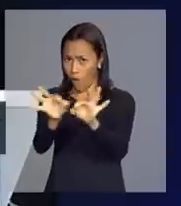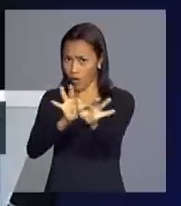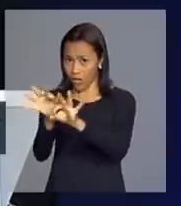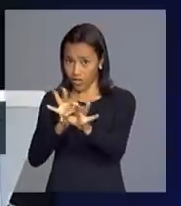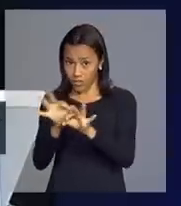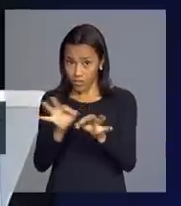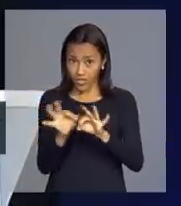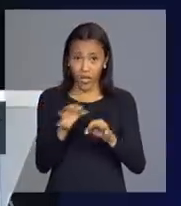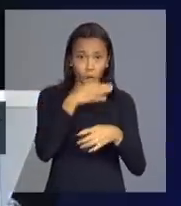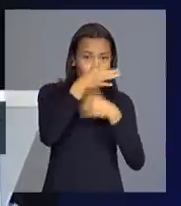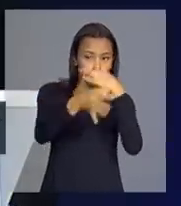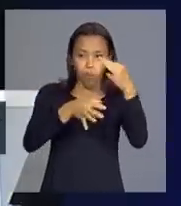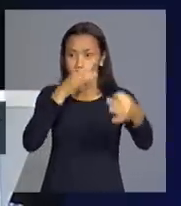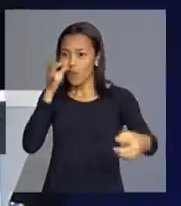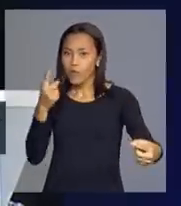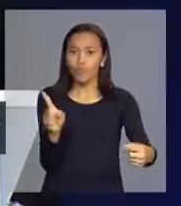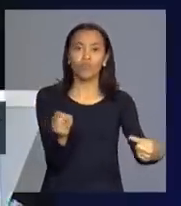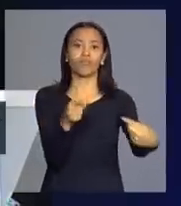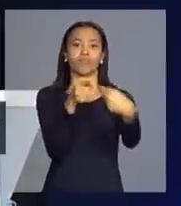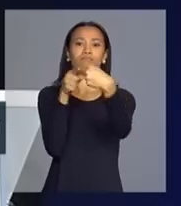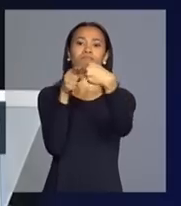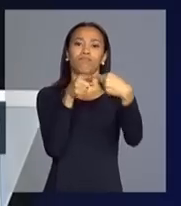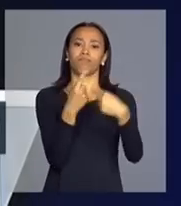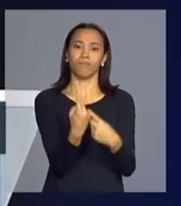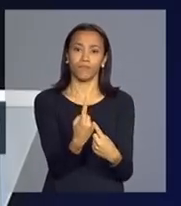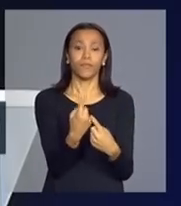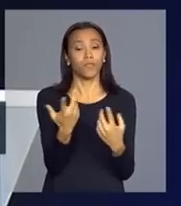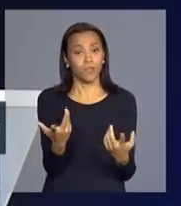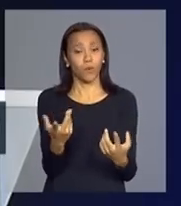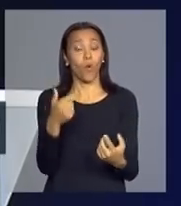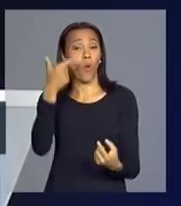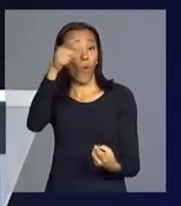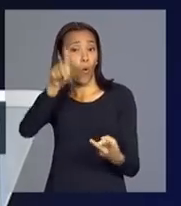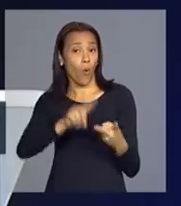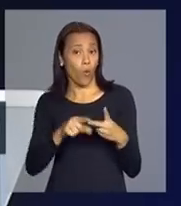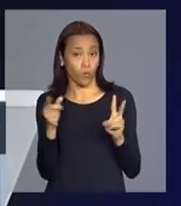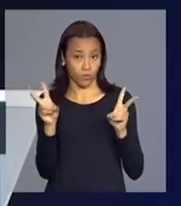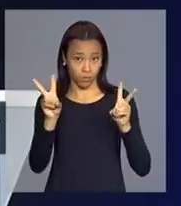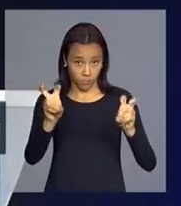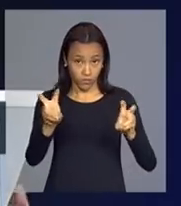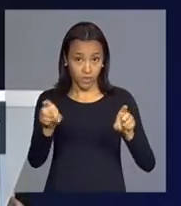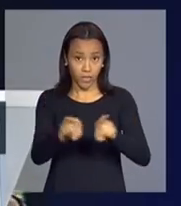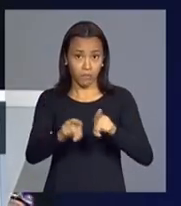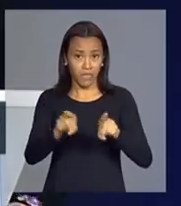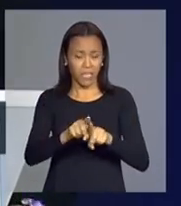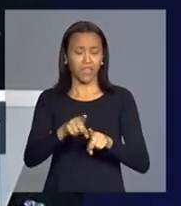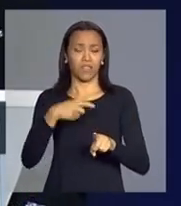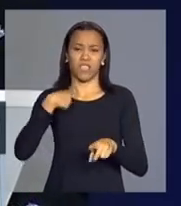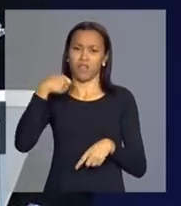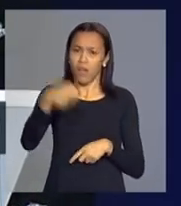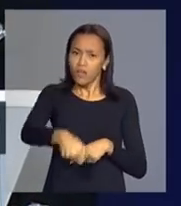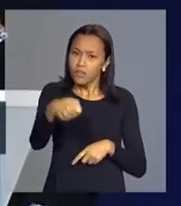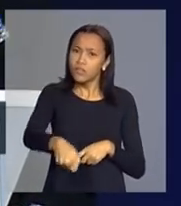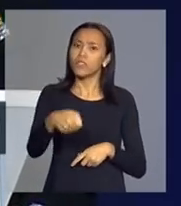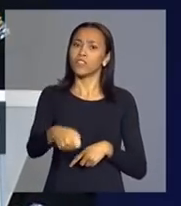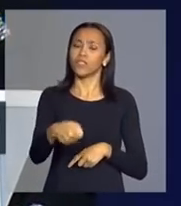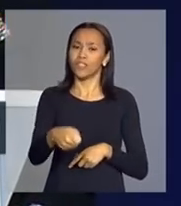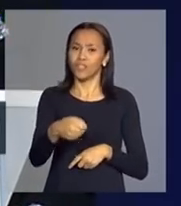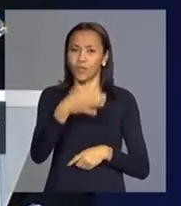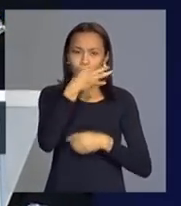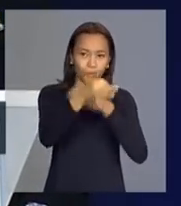um consenso. A outra questão, que também exige